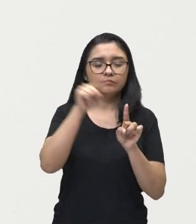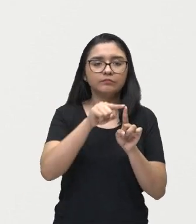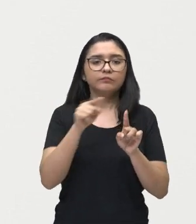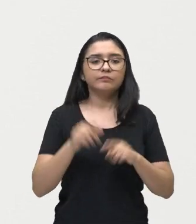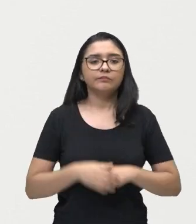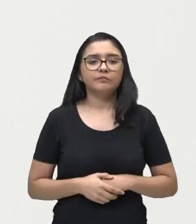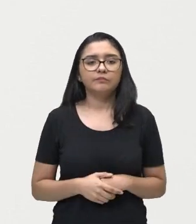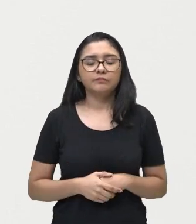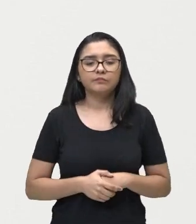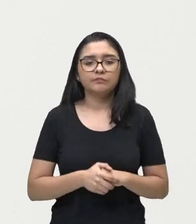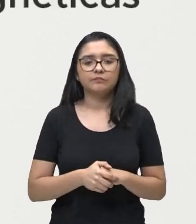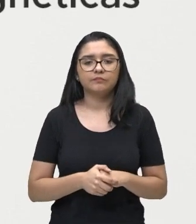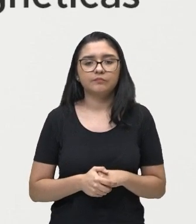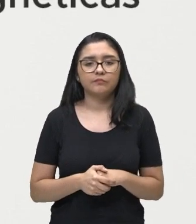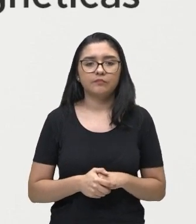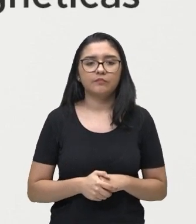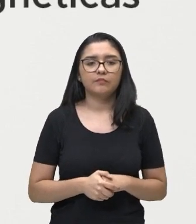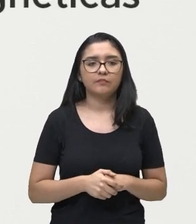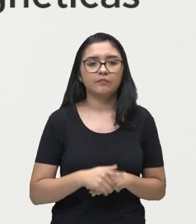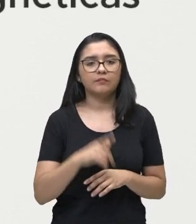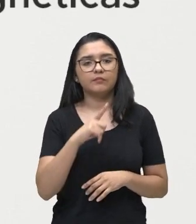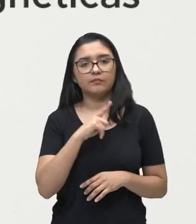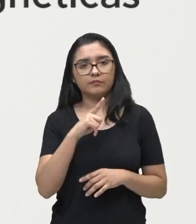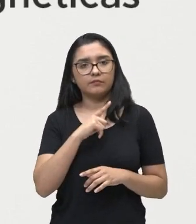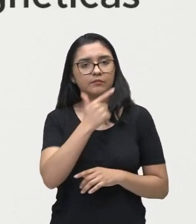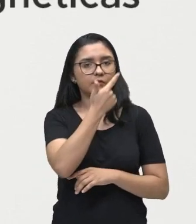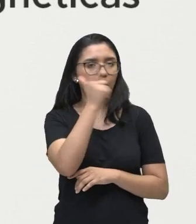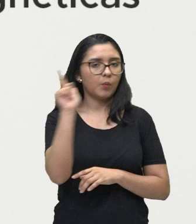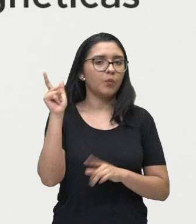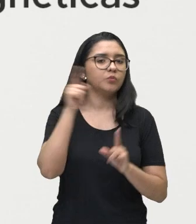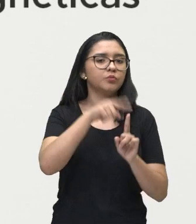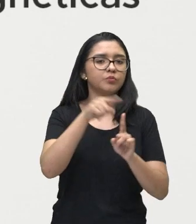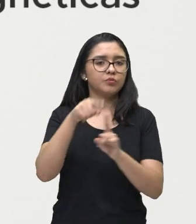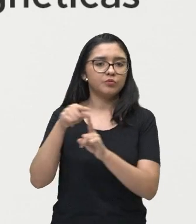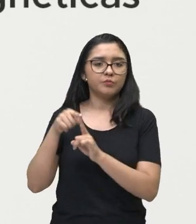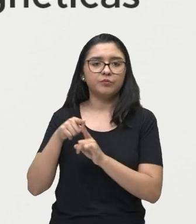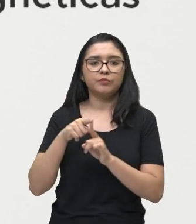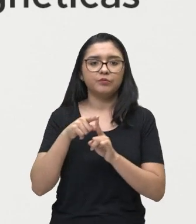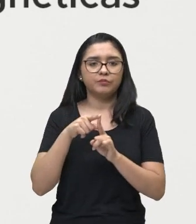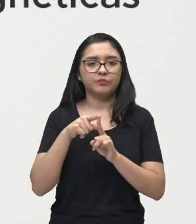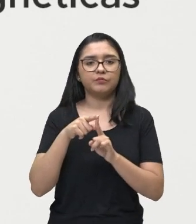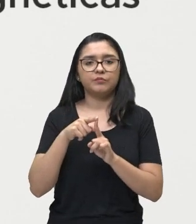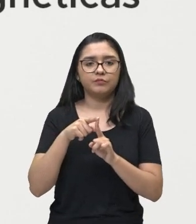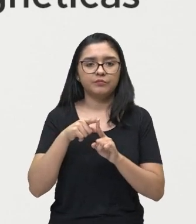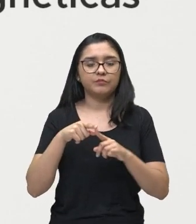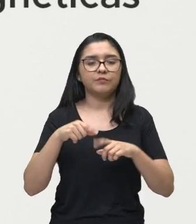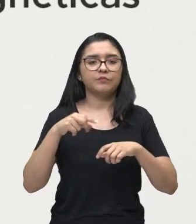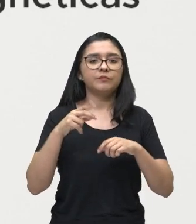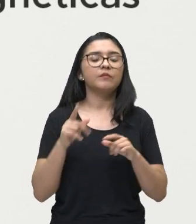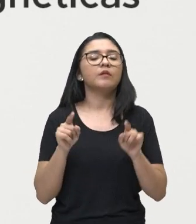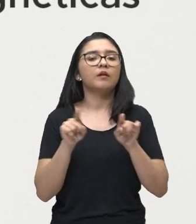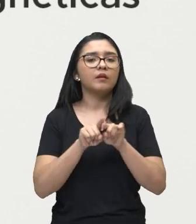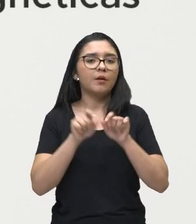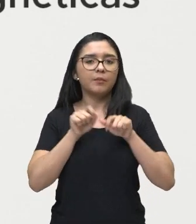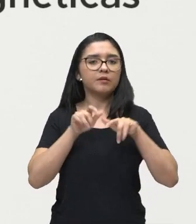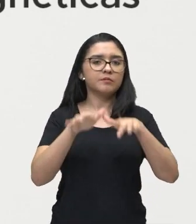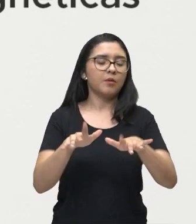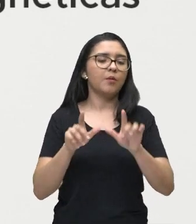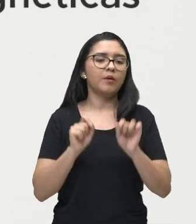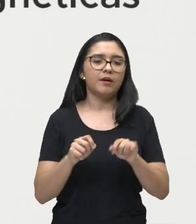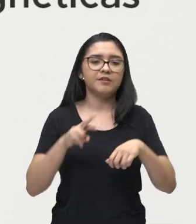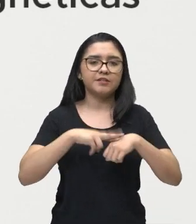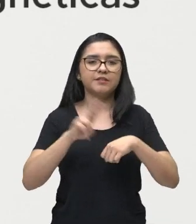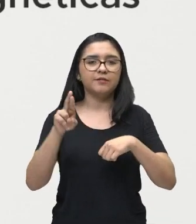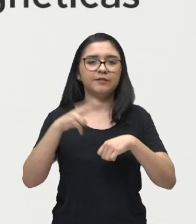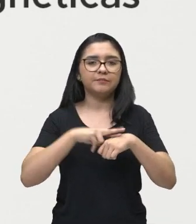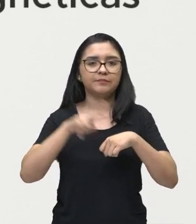Aí você tem um outro tipo de radiação, outro tipo de propagação, que é a nossa radiação.